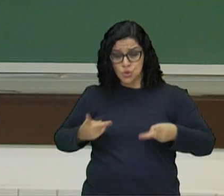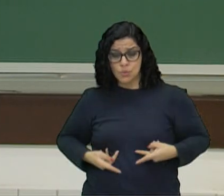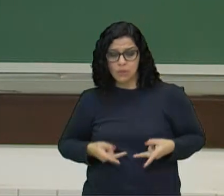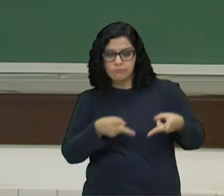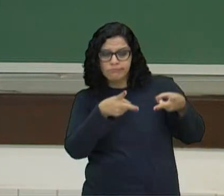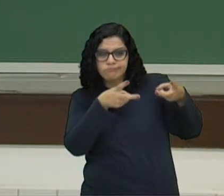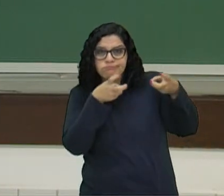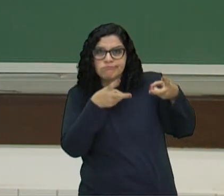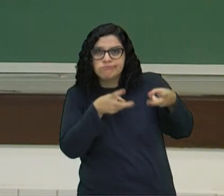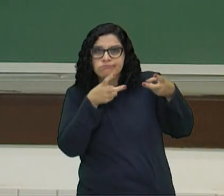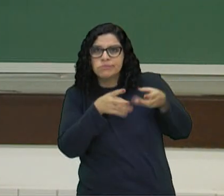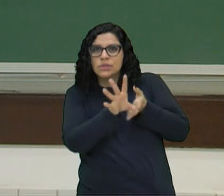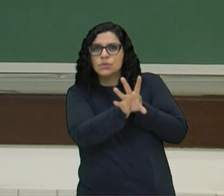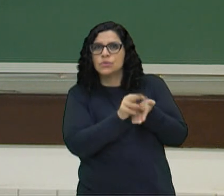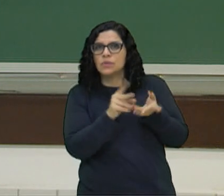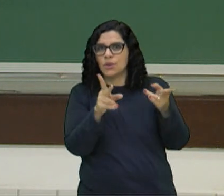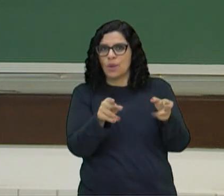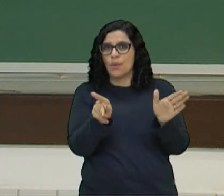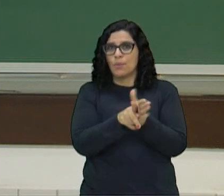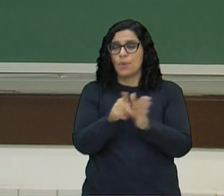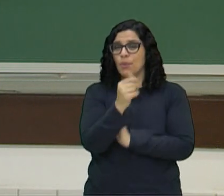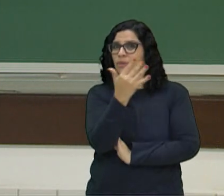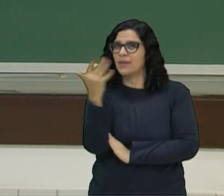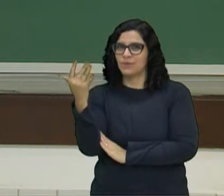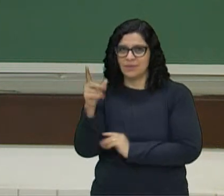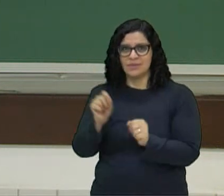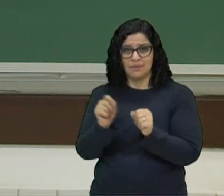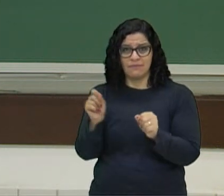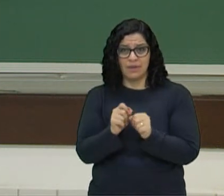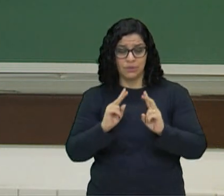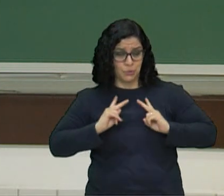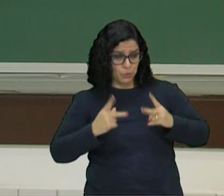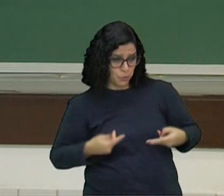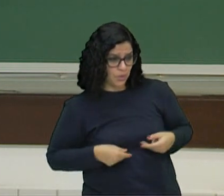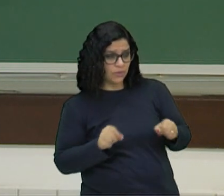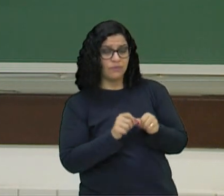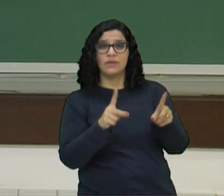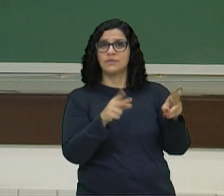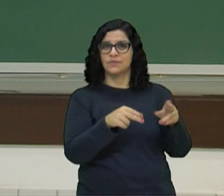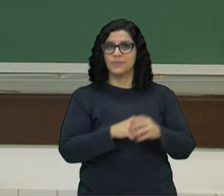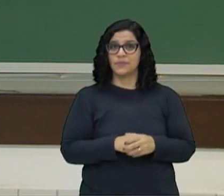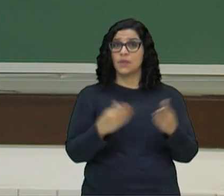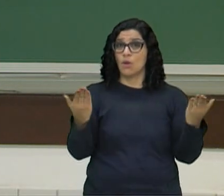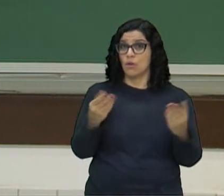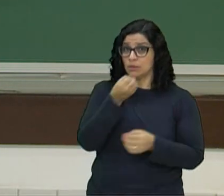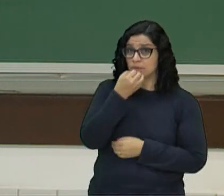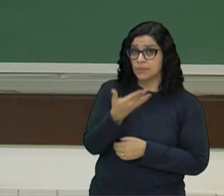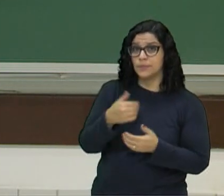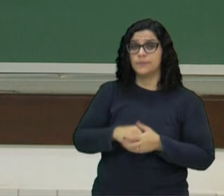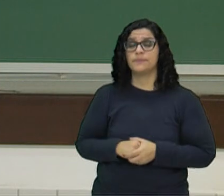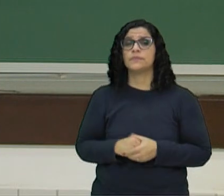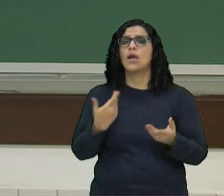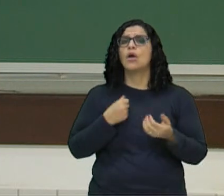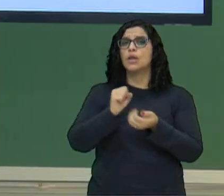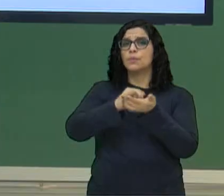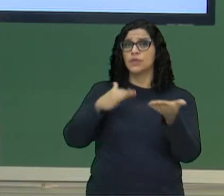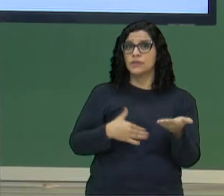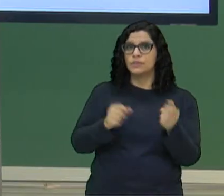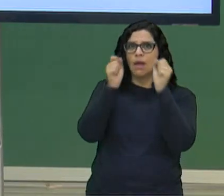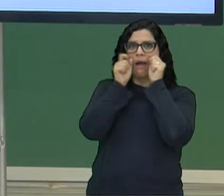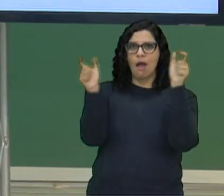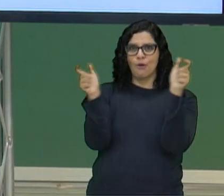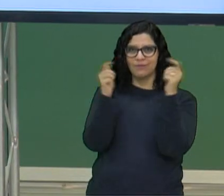aprendeu a fazer com isso. O que a natureza faz, o ser humano, a natureza e o ser humano. Tá bom? Um exercício para